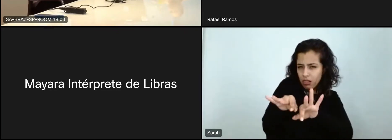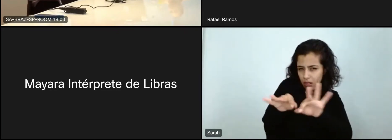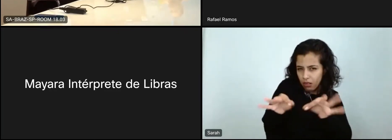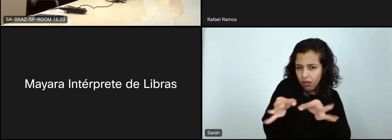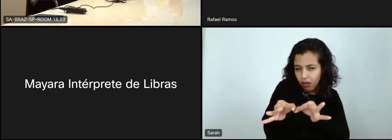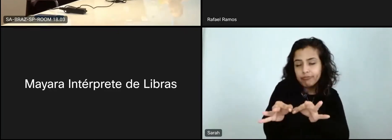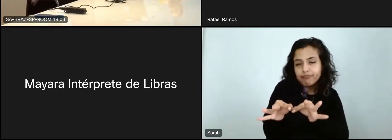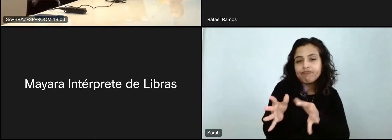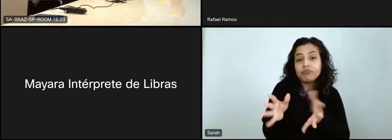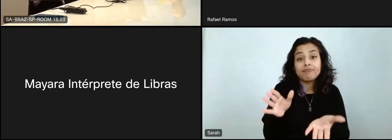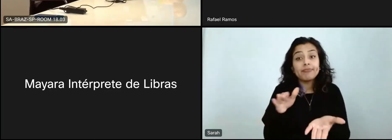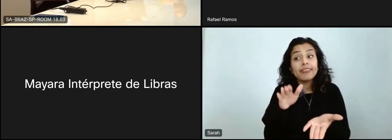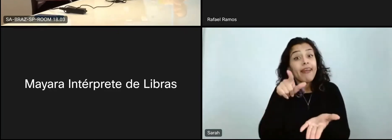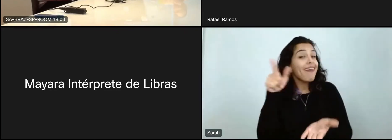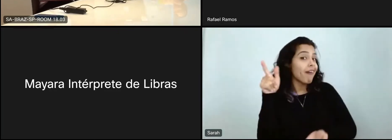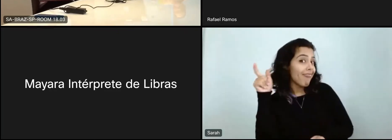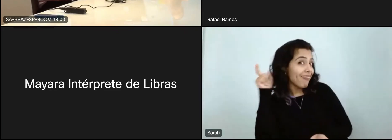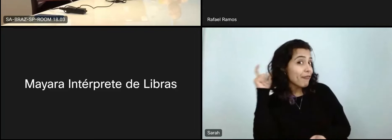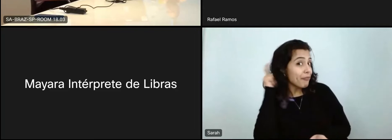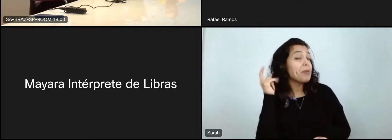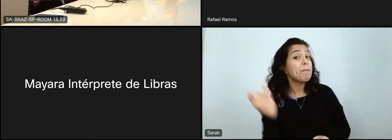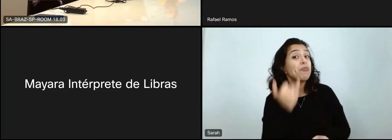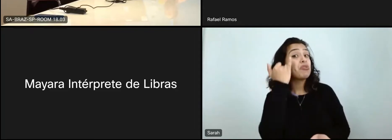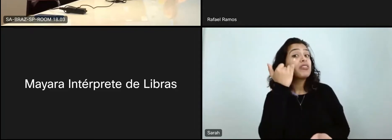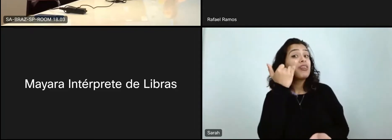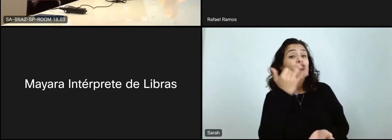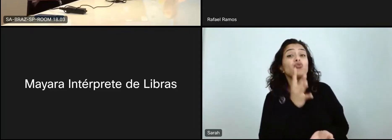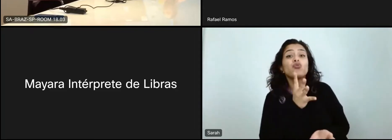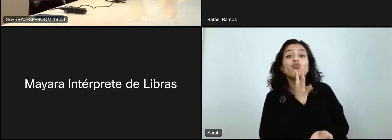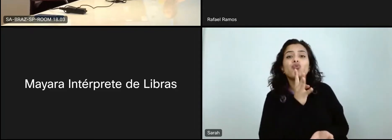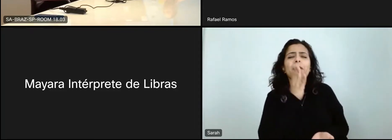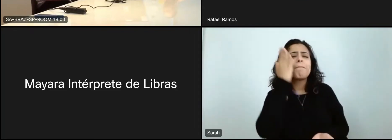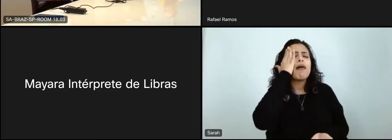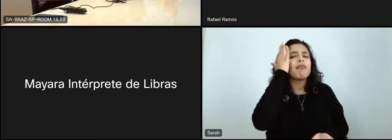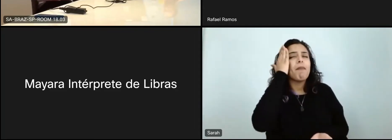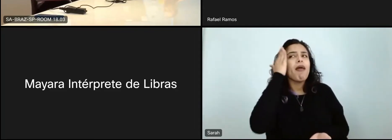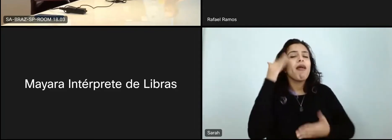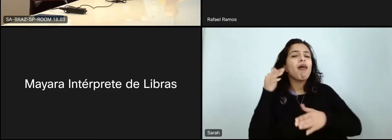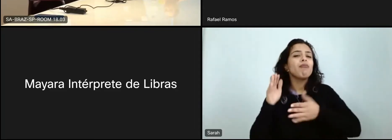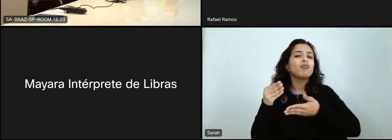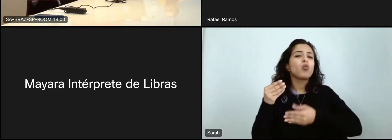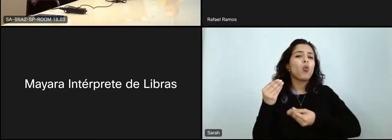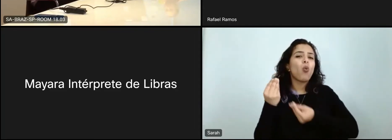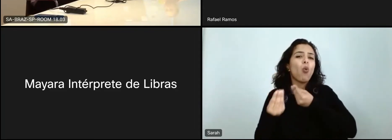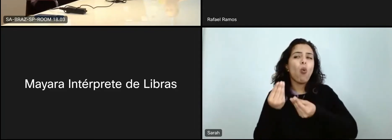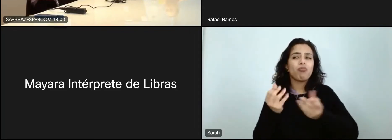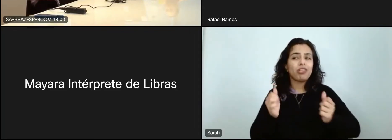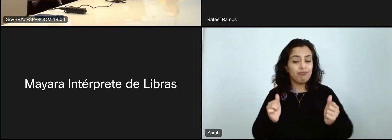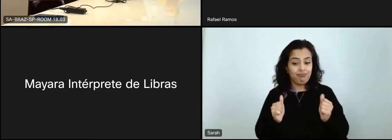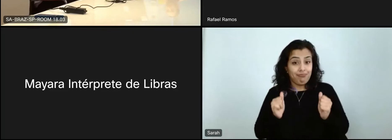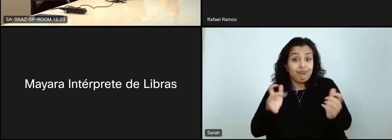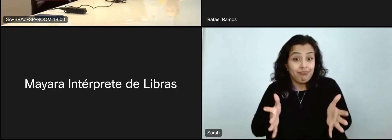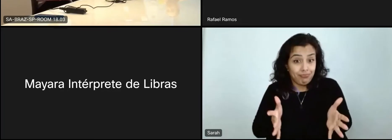viés inconsciente para que ele, de alguma forma, origine na sequência a microagressão. Sim, e todos nós,